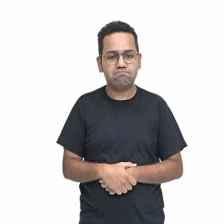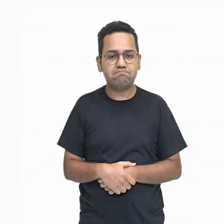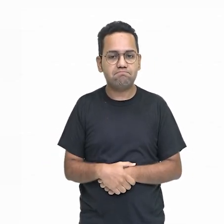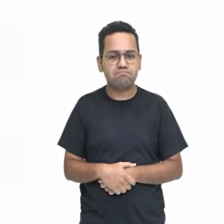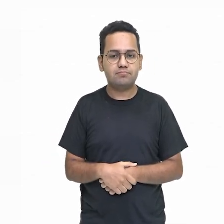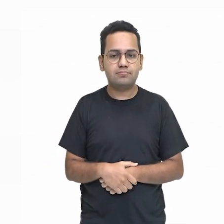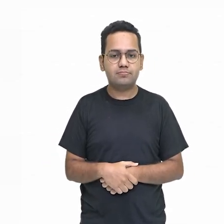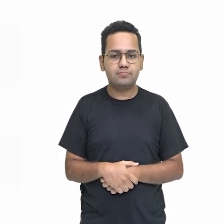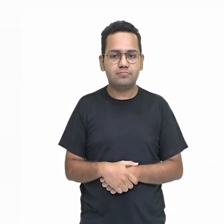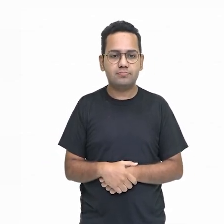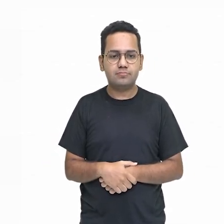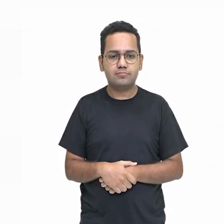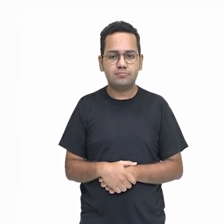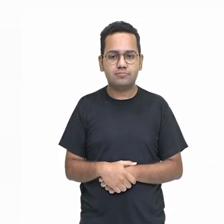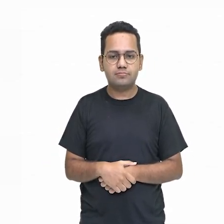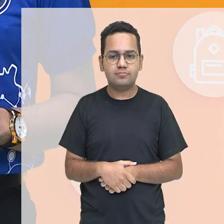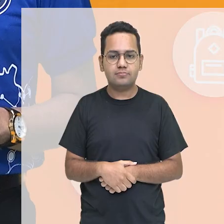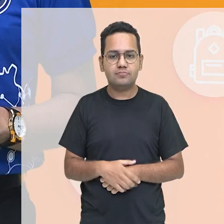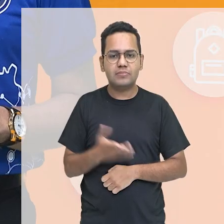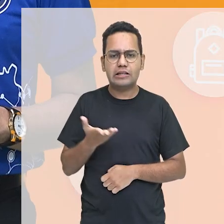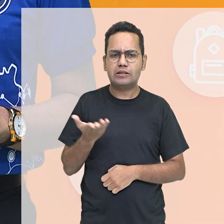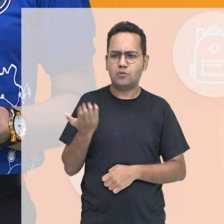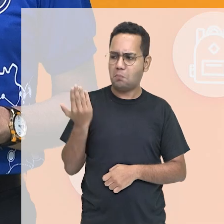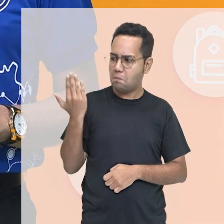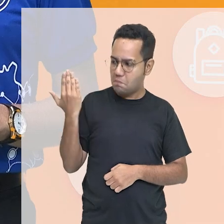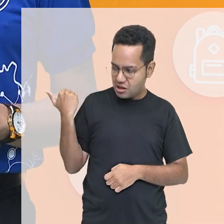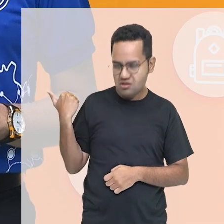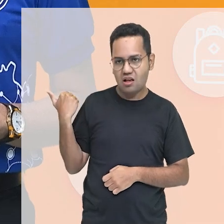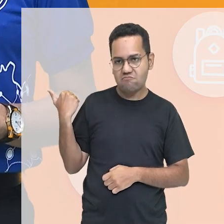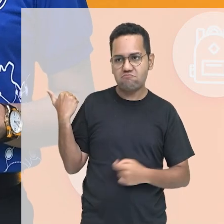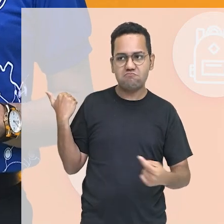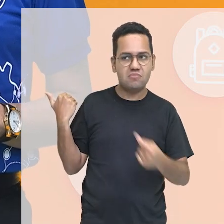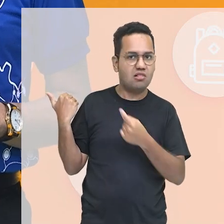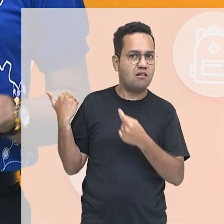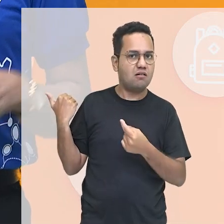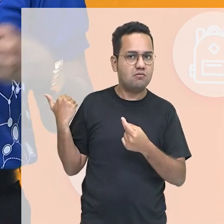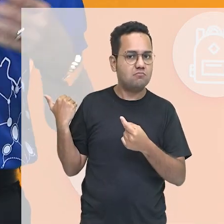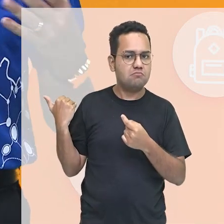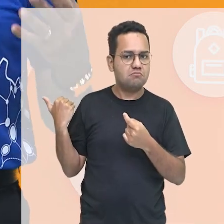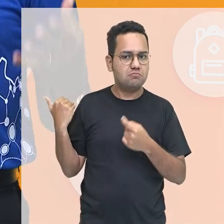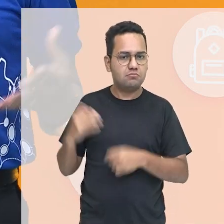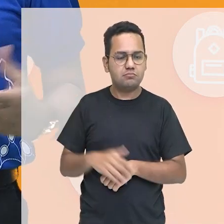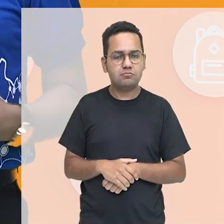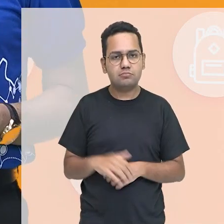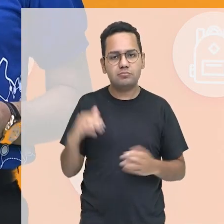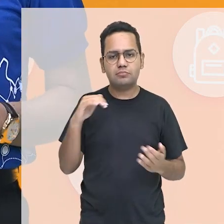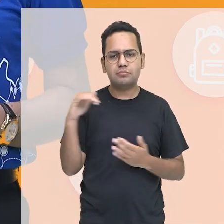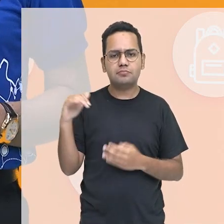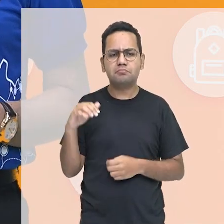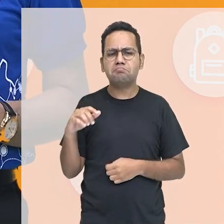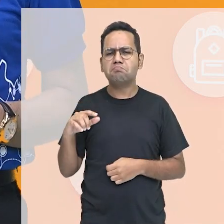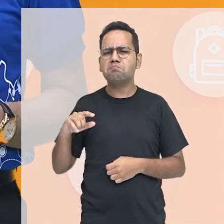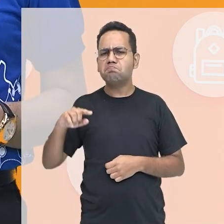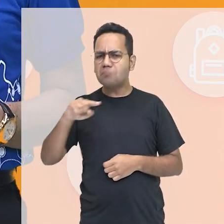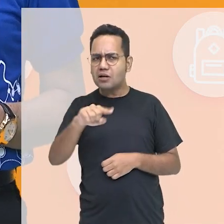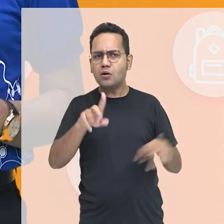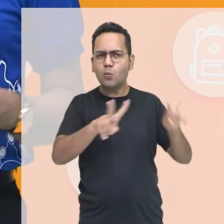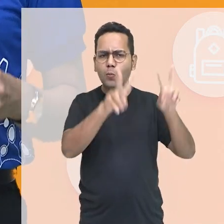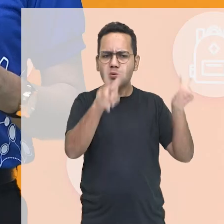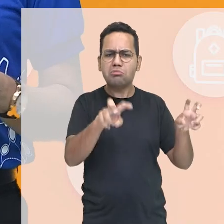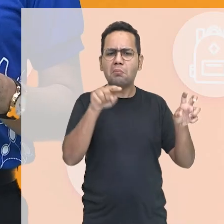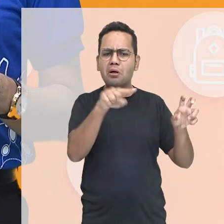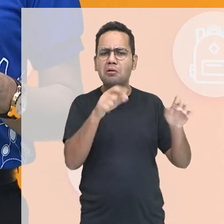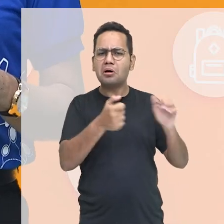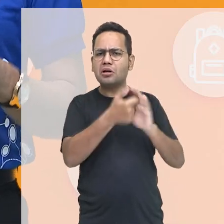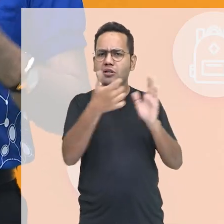uma coisa aí do passado, que aconteceu no século XX. E quais são as características